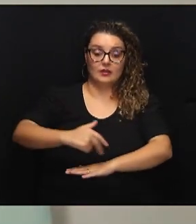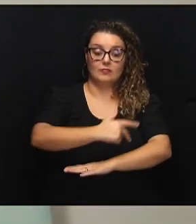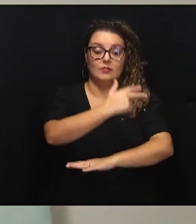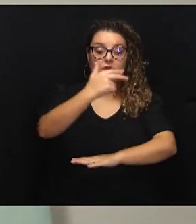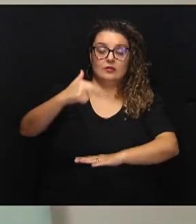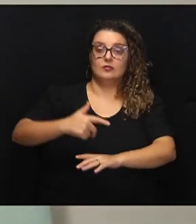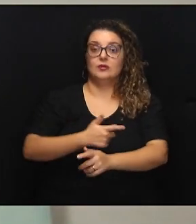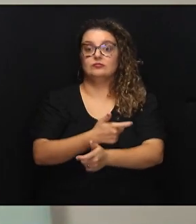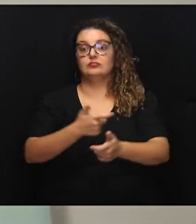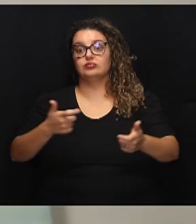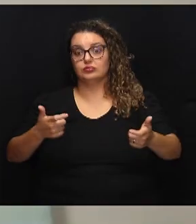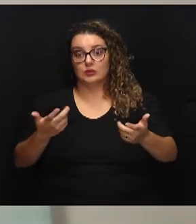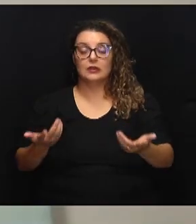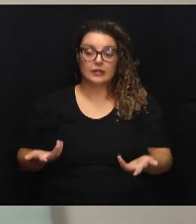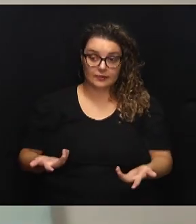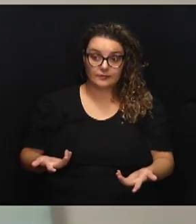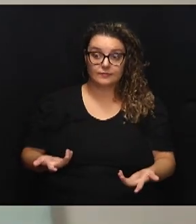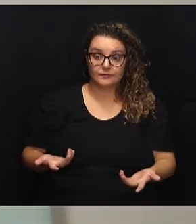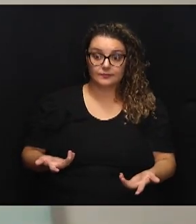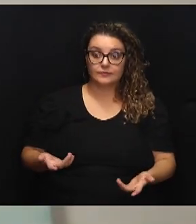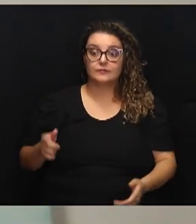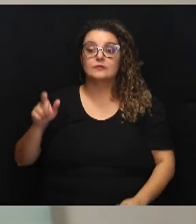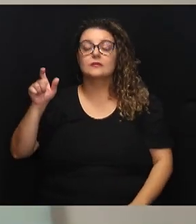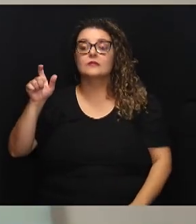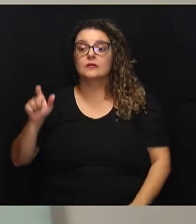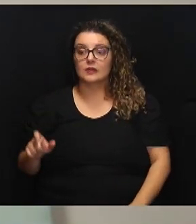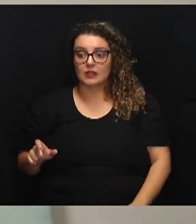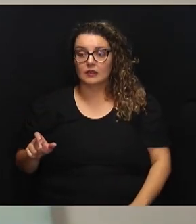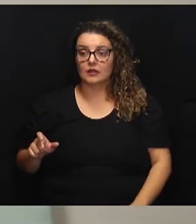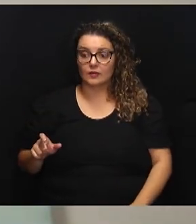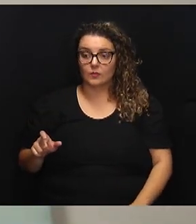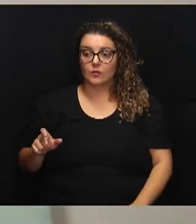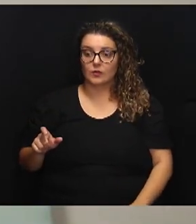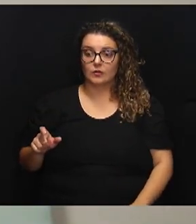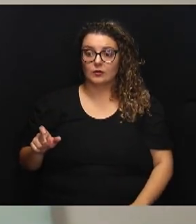ginástica. Então, a pessoa, né,